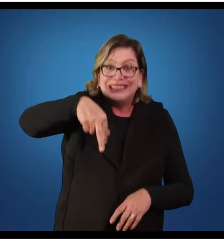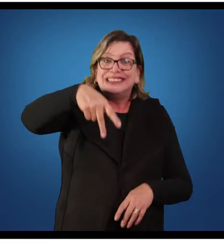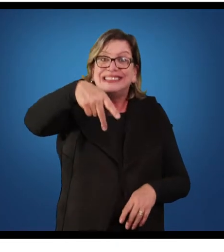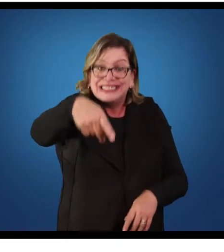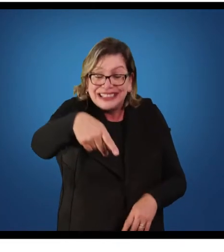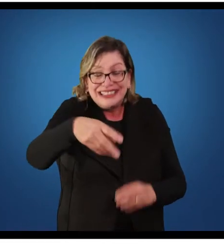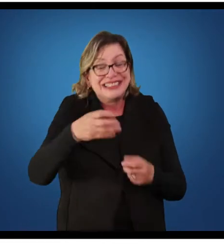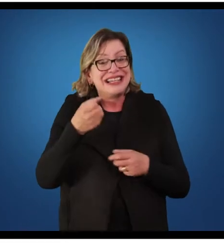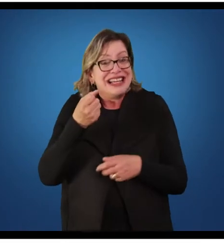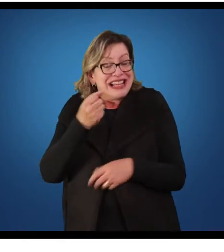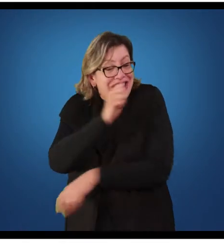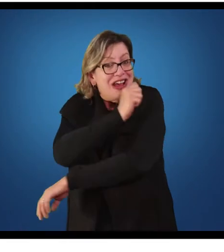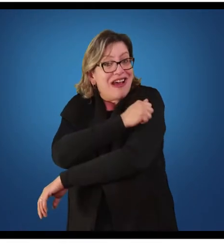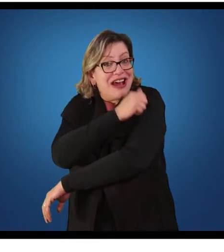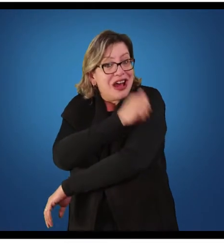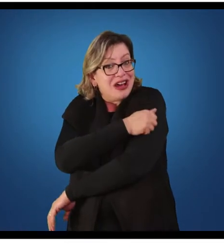aluno